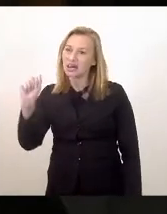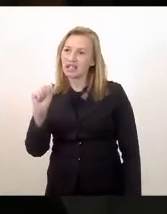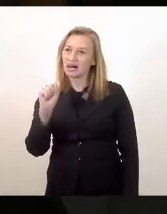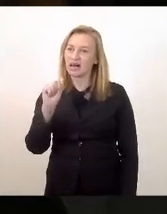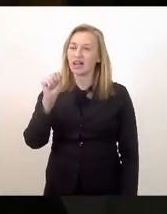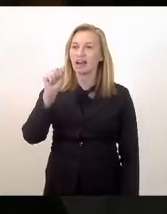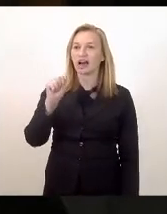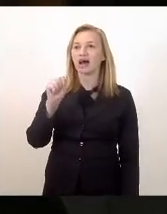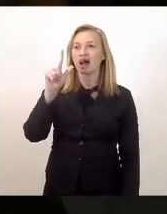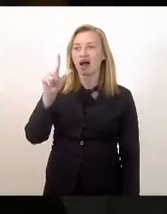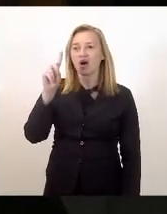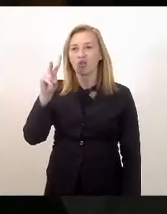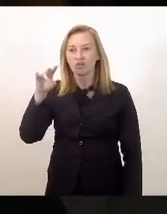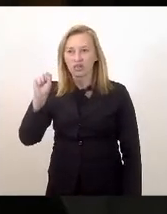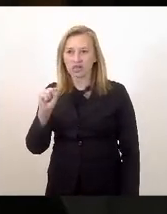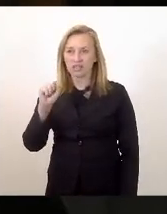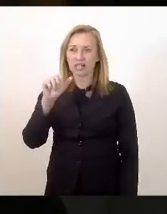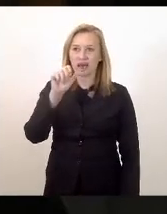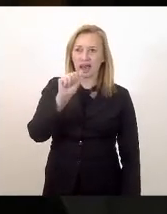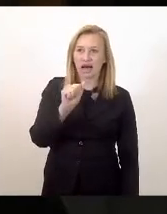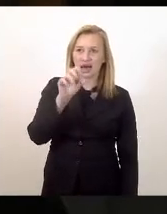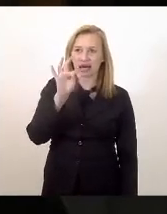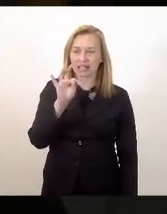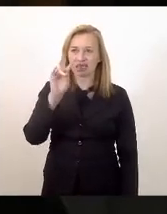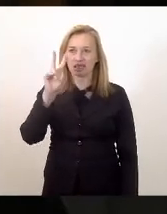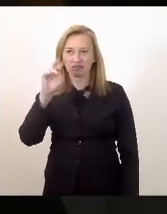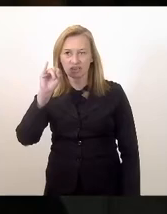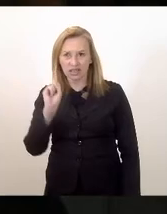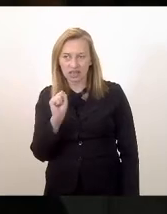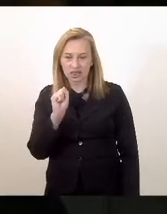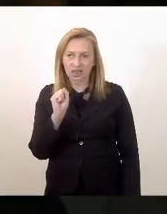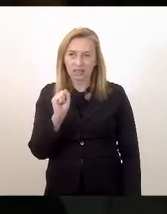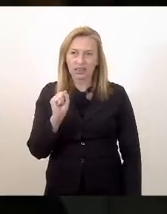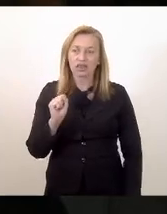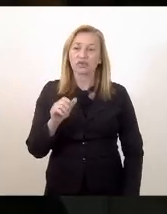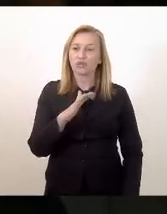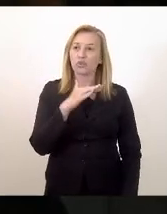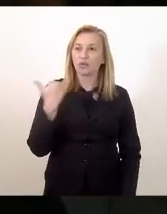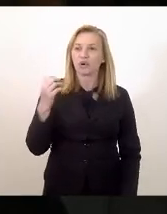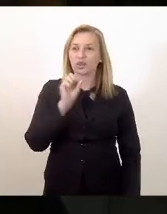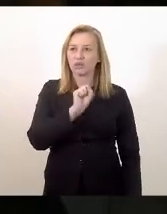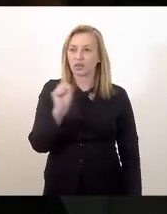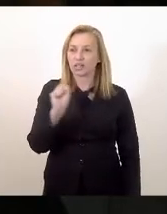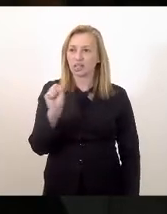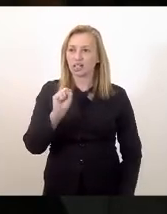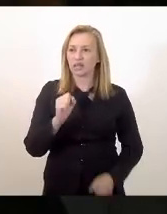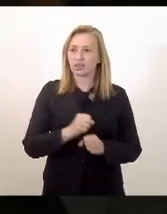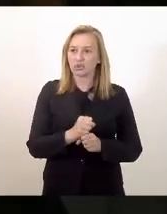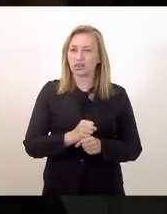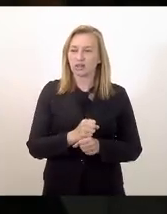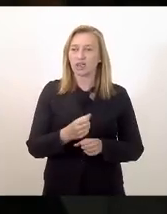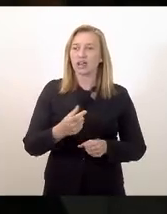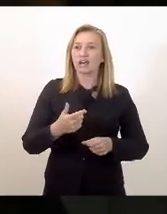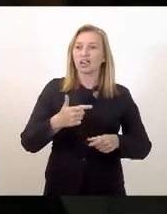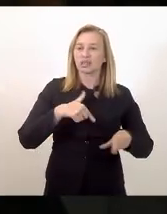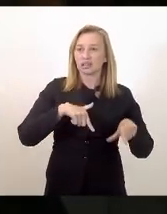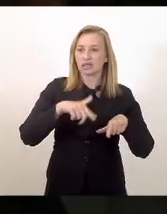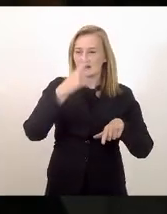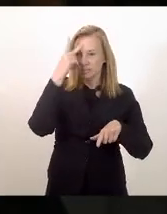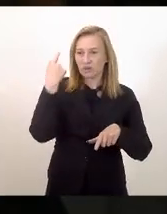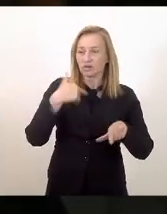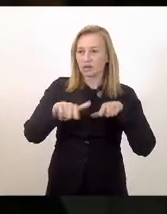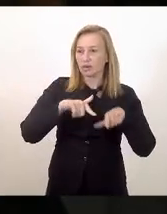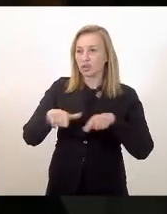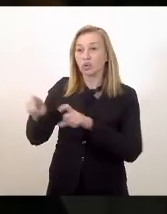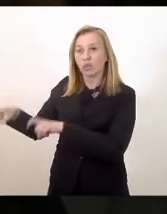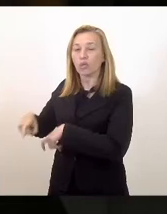liderança ativista, sindicalista, que foi assassinada em 83, liderança de trabalhadores rurais no estado da Paraíba,